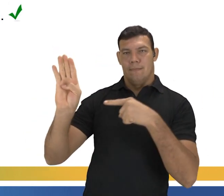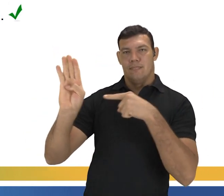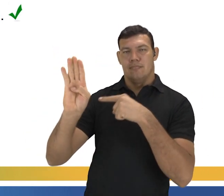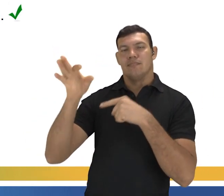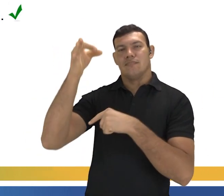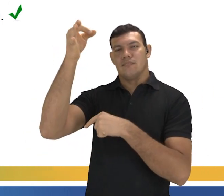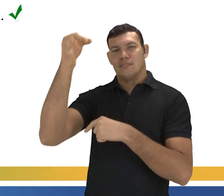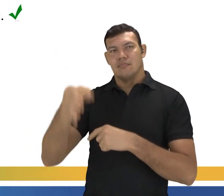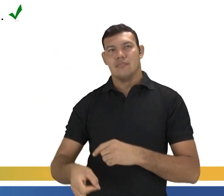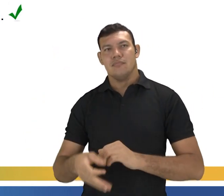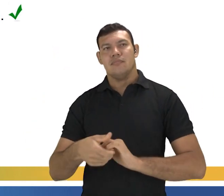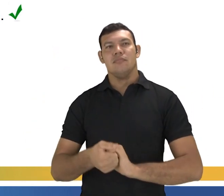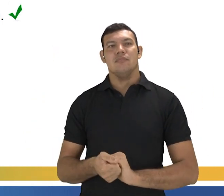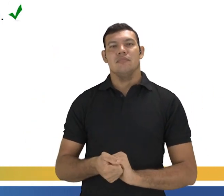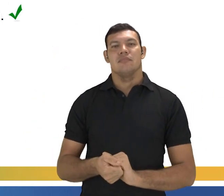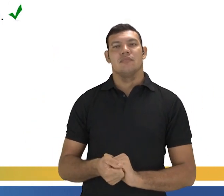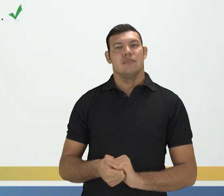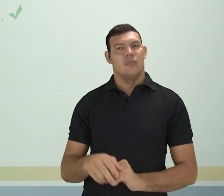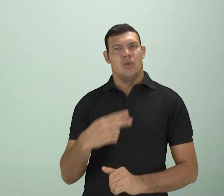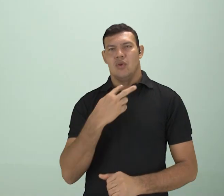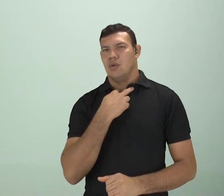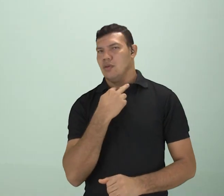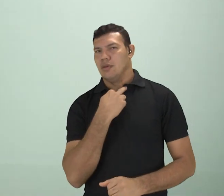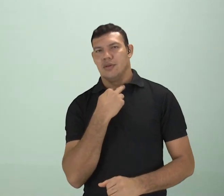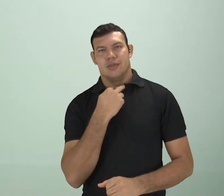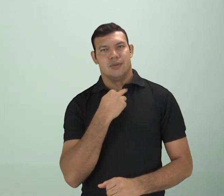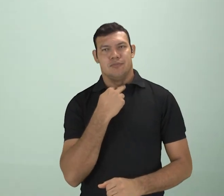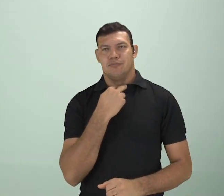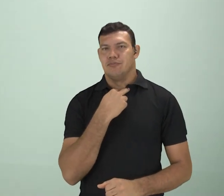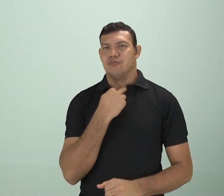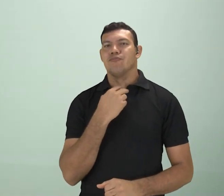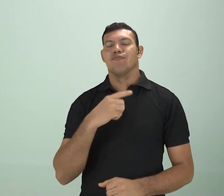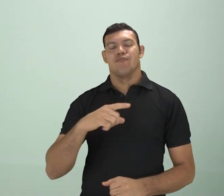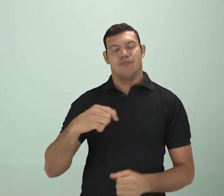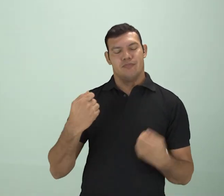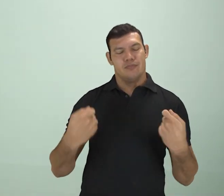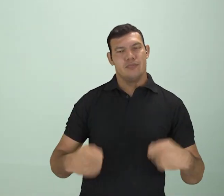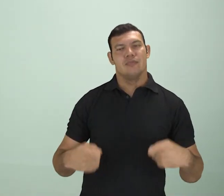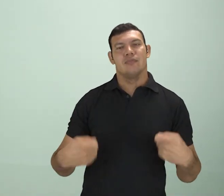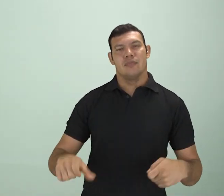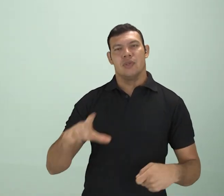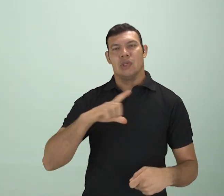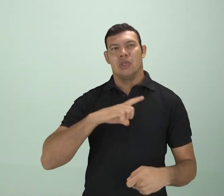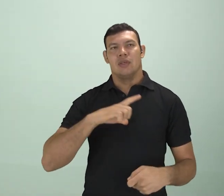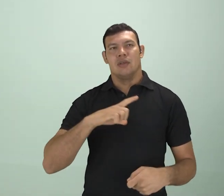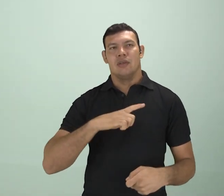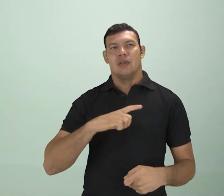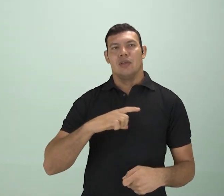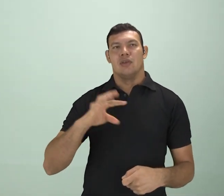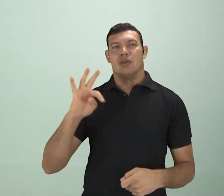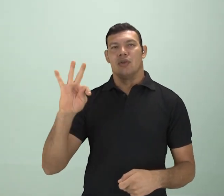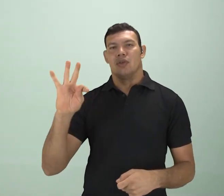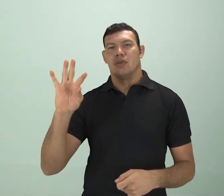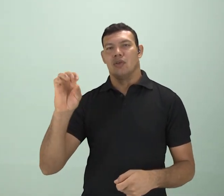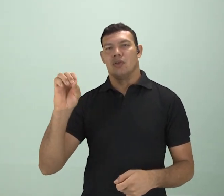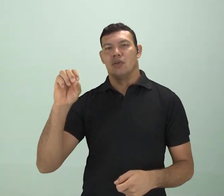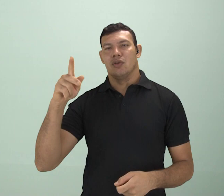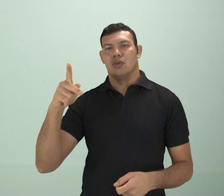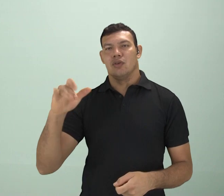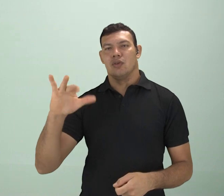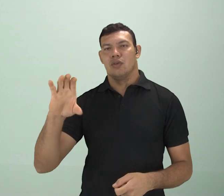de desenvolvimento do seu texto não podem deixar de apresentar jamais o tópico frasal, a ampliação, também conhecida